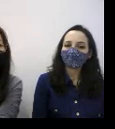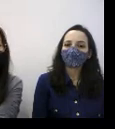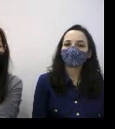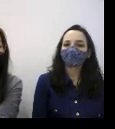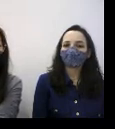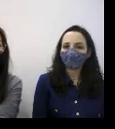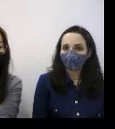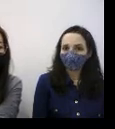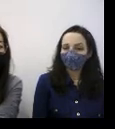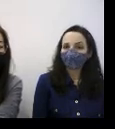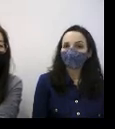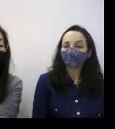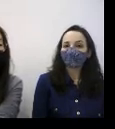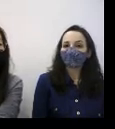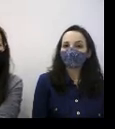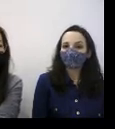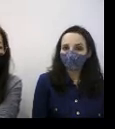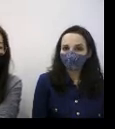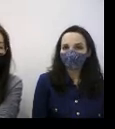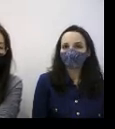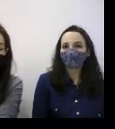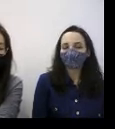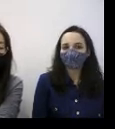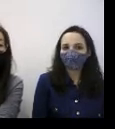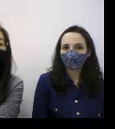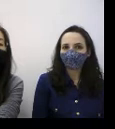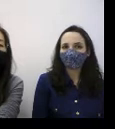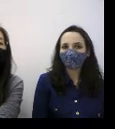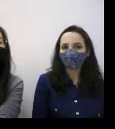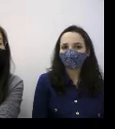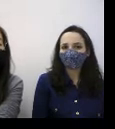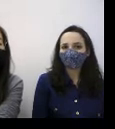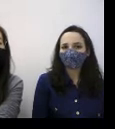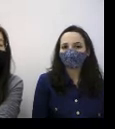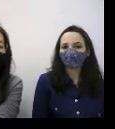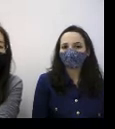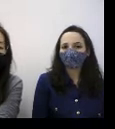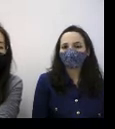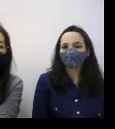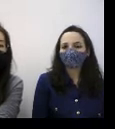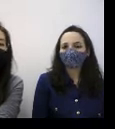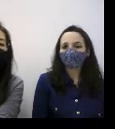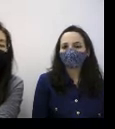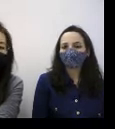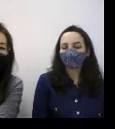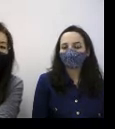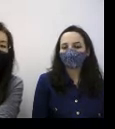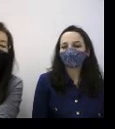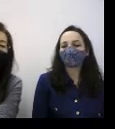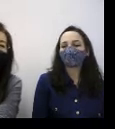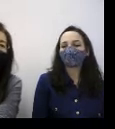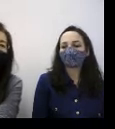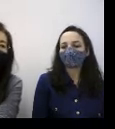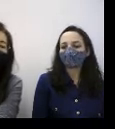muito difícil. Por quê? Porque não faz parte da rotina. E o que faz aquilo de